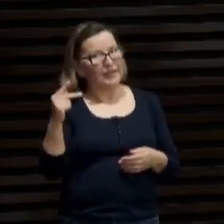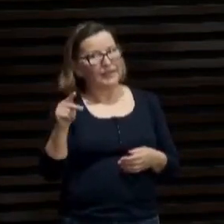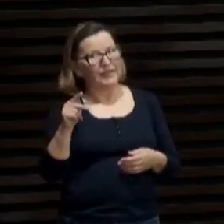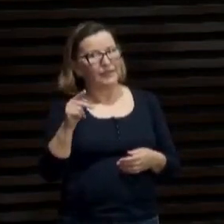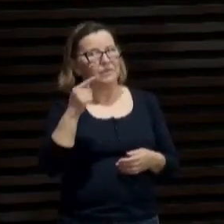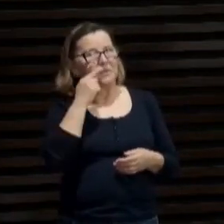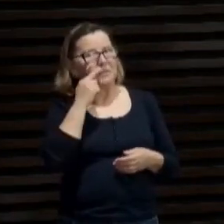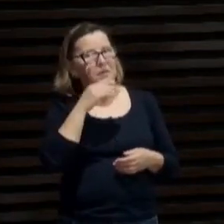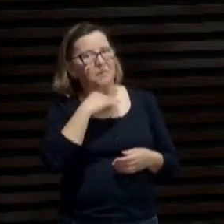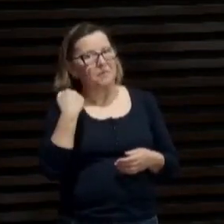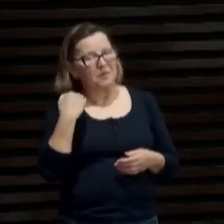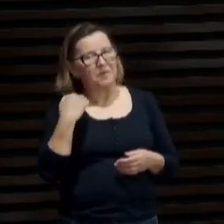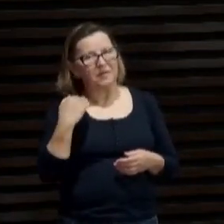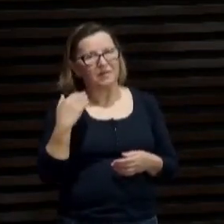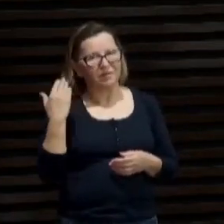Entristecido sim, né, Rafa?